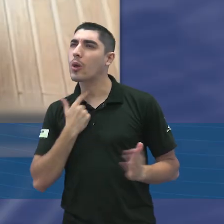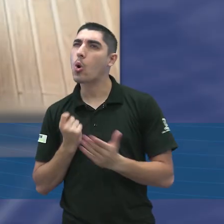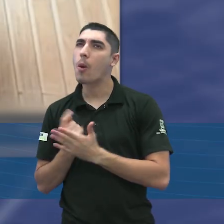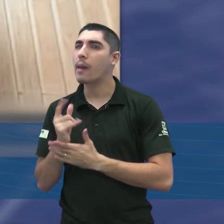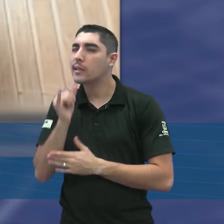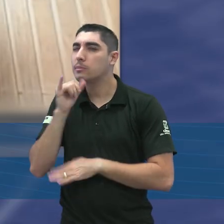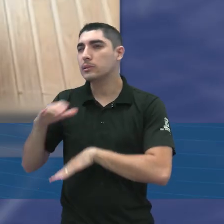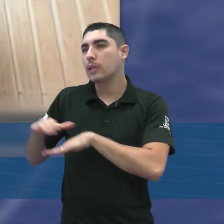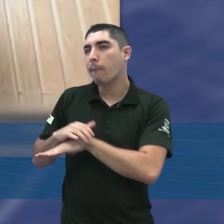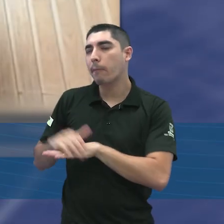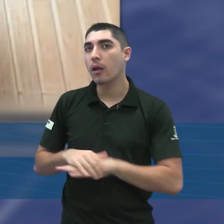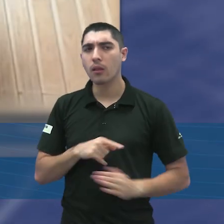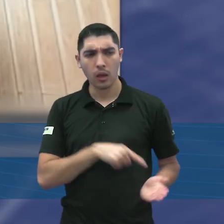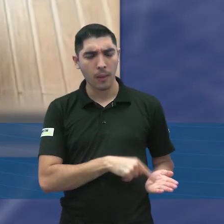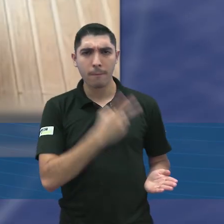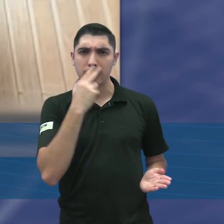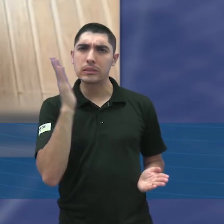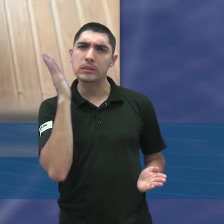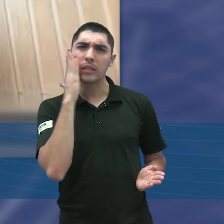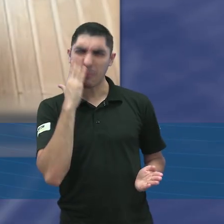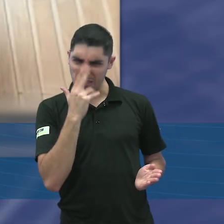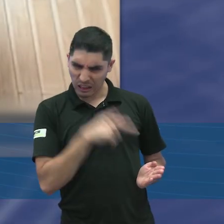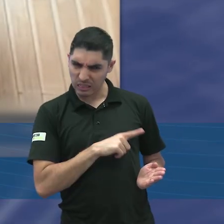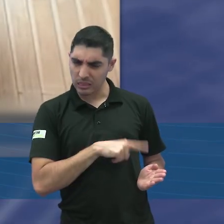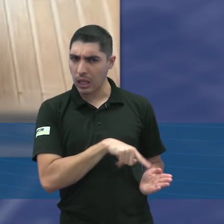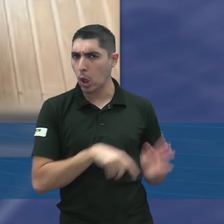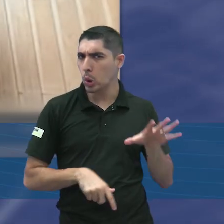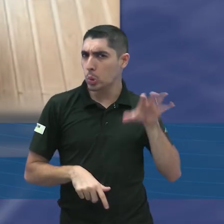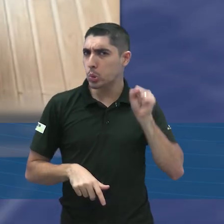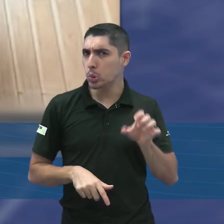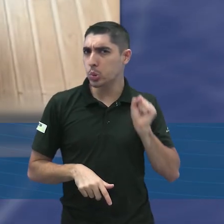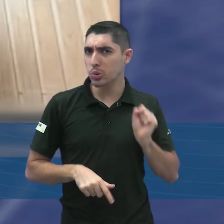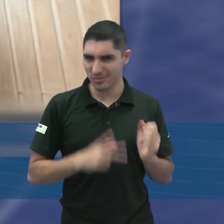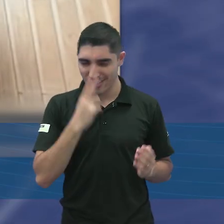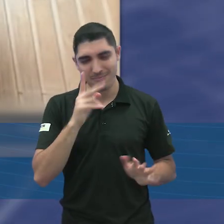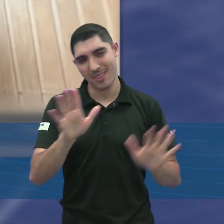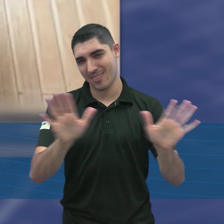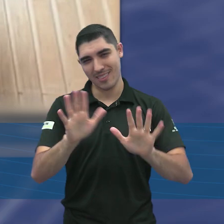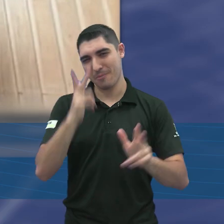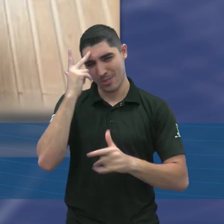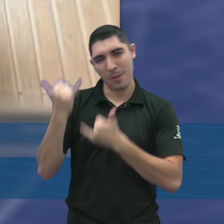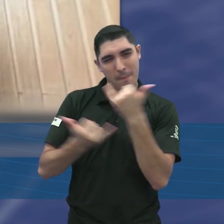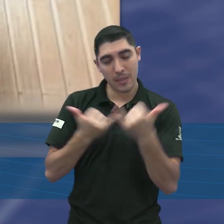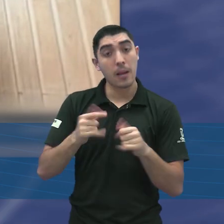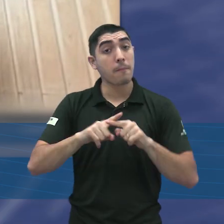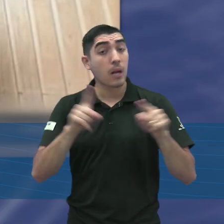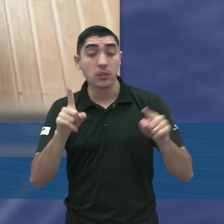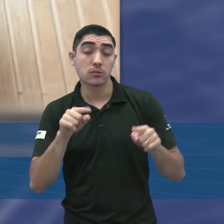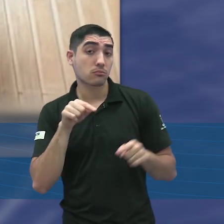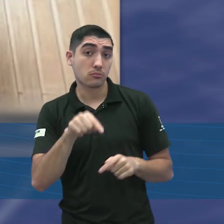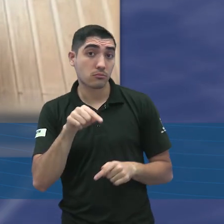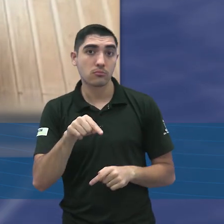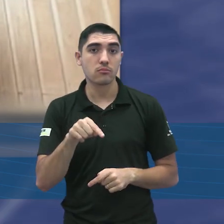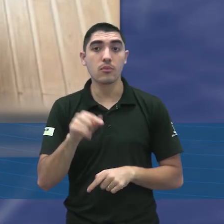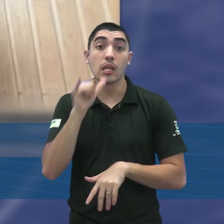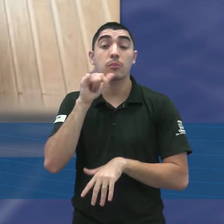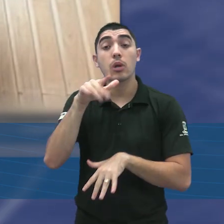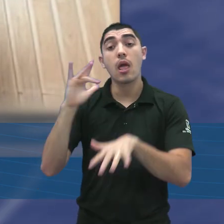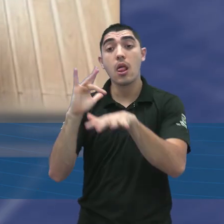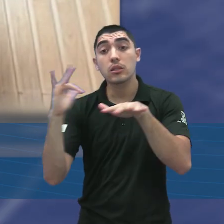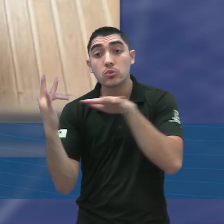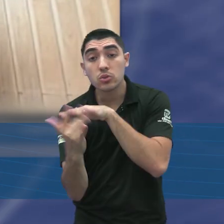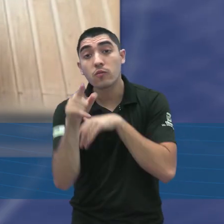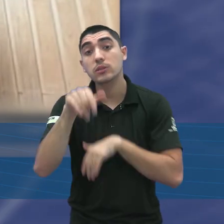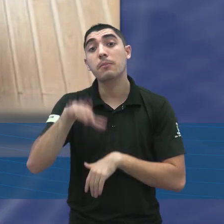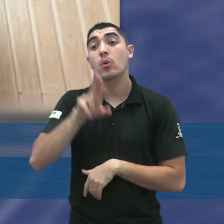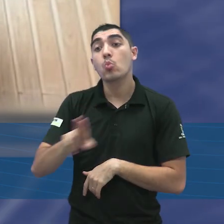fato escuta, né, o usuário. Mas, assim, os cookies, eles são muito alinhados. Então, por exemplo, as redes sociais que a gente mais